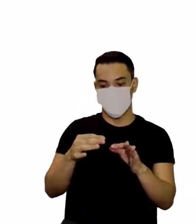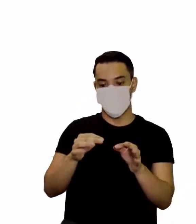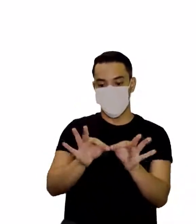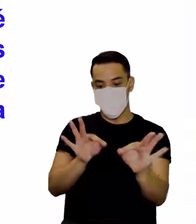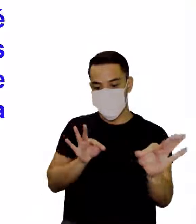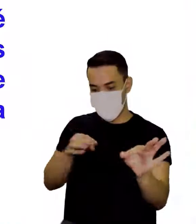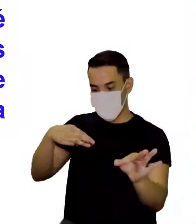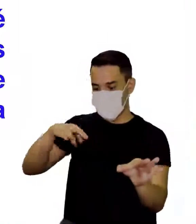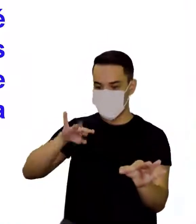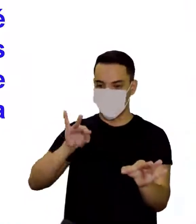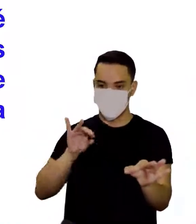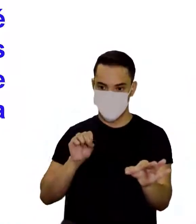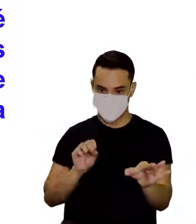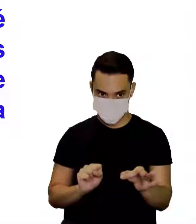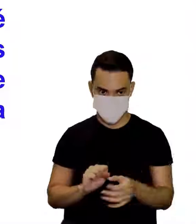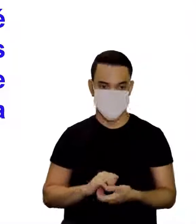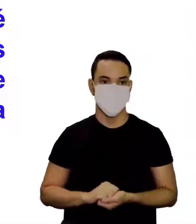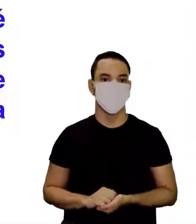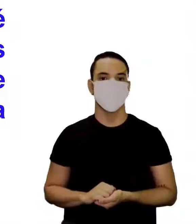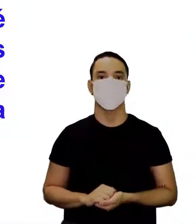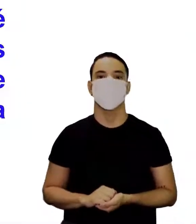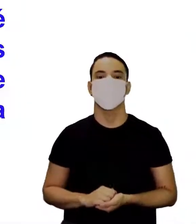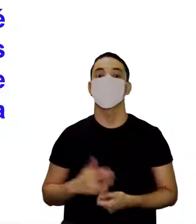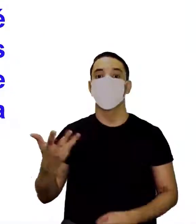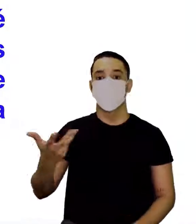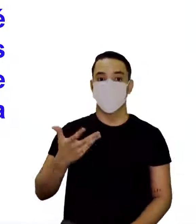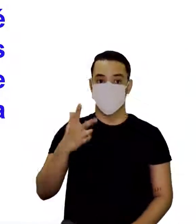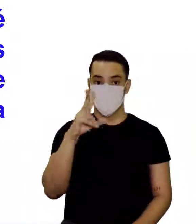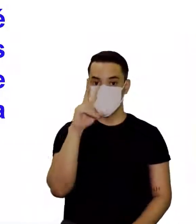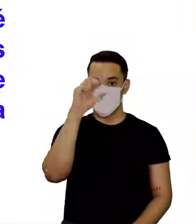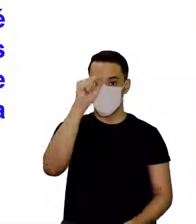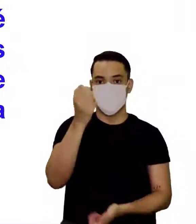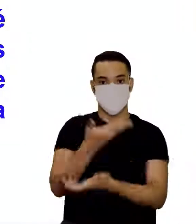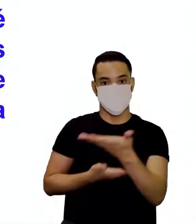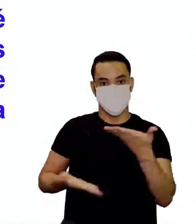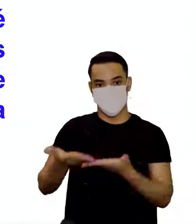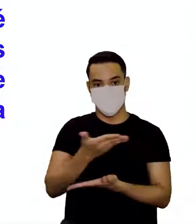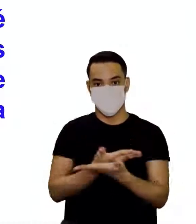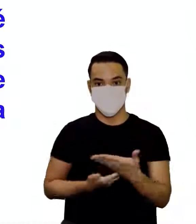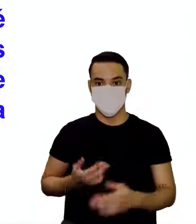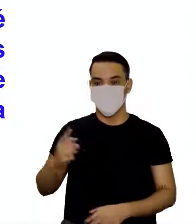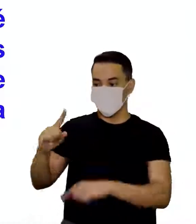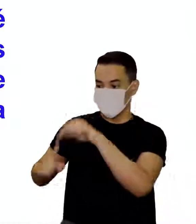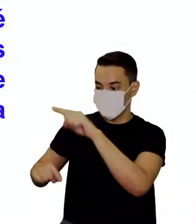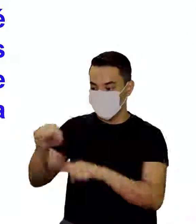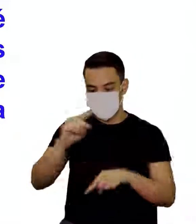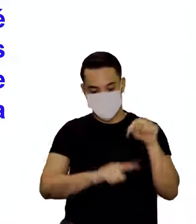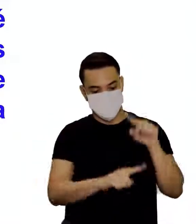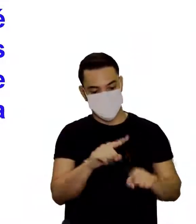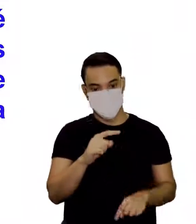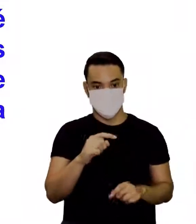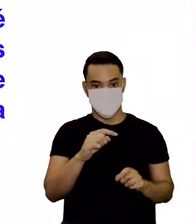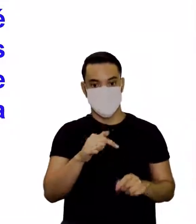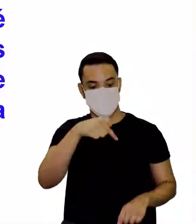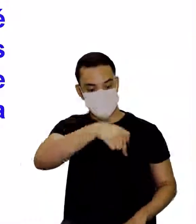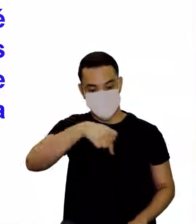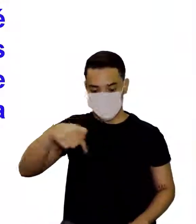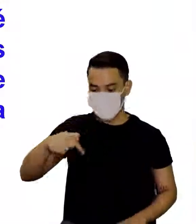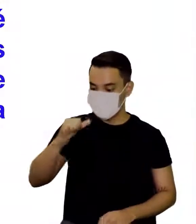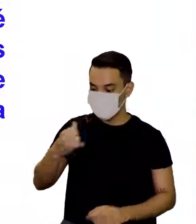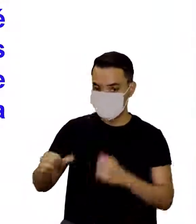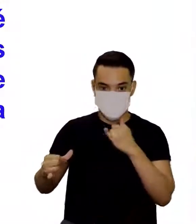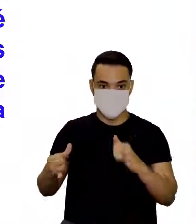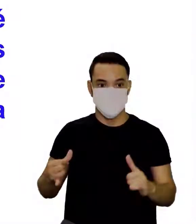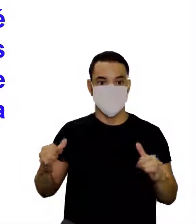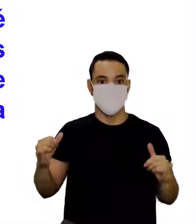distância. Bom, a intensidade da força de interação entre duas cargas, essa interação entre duas cargas